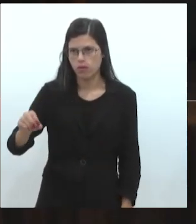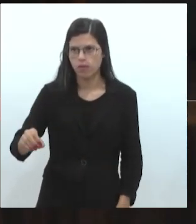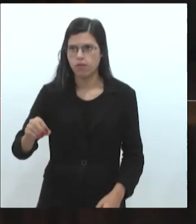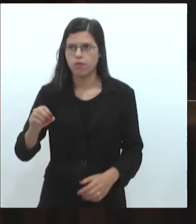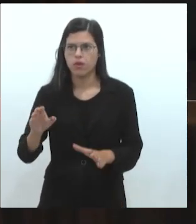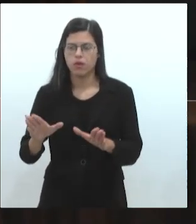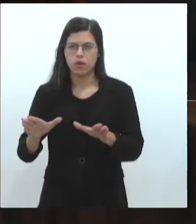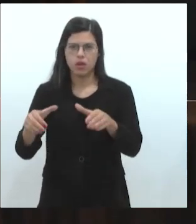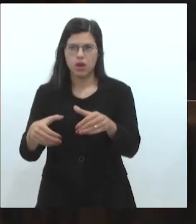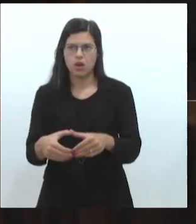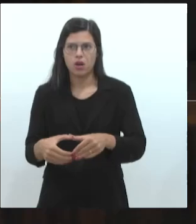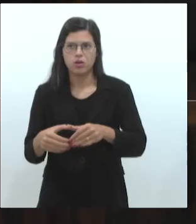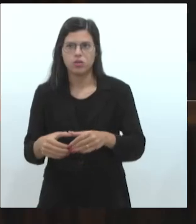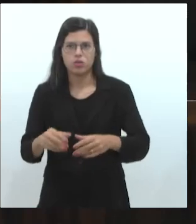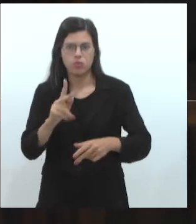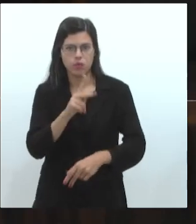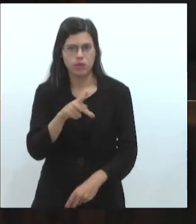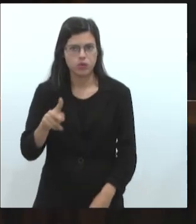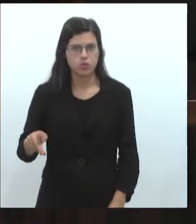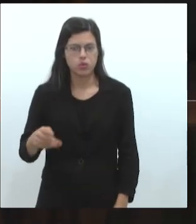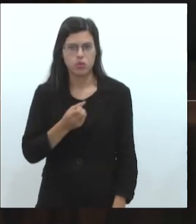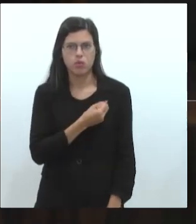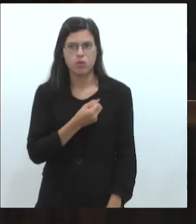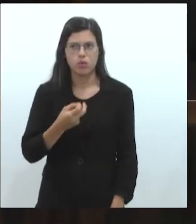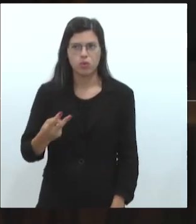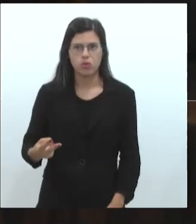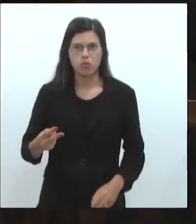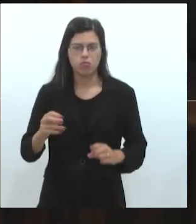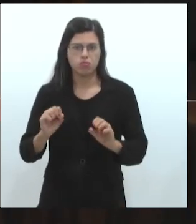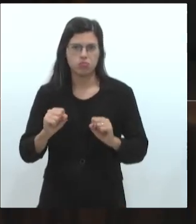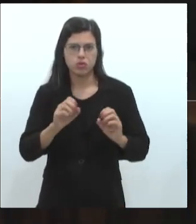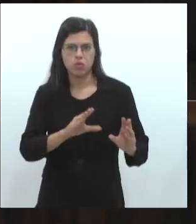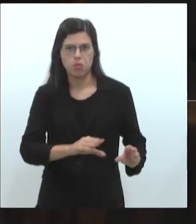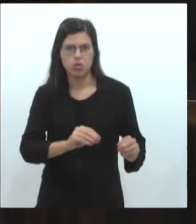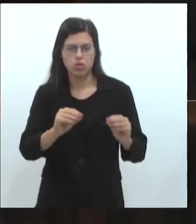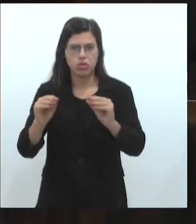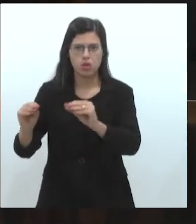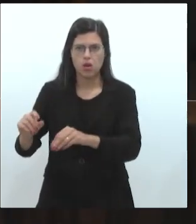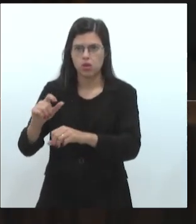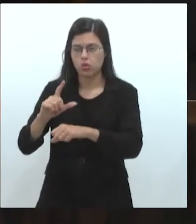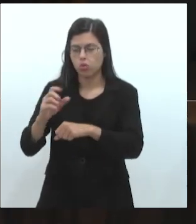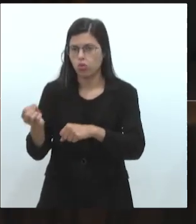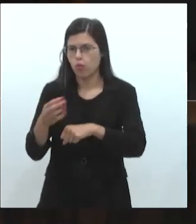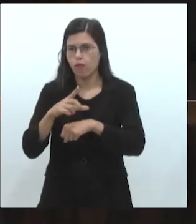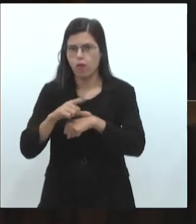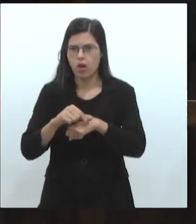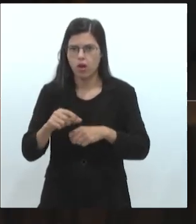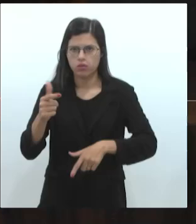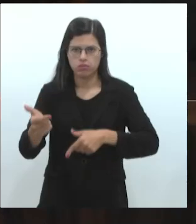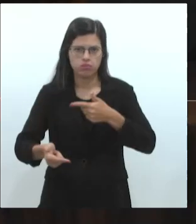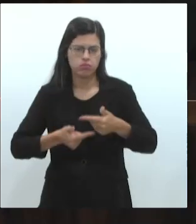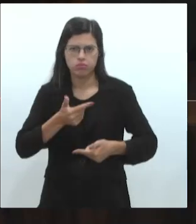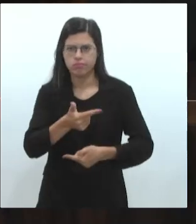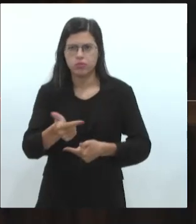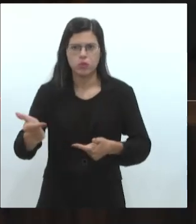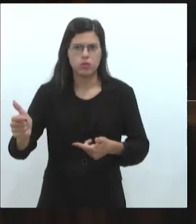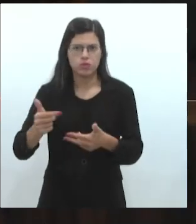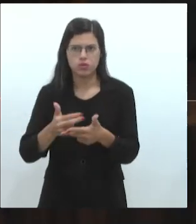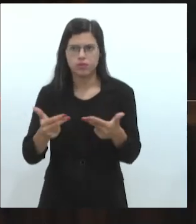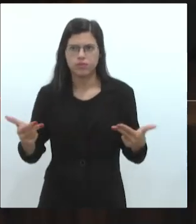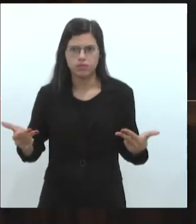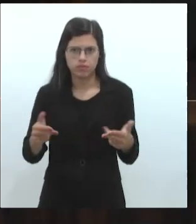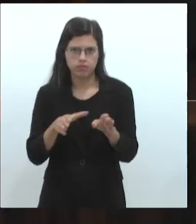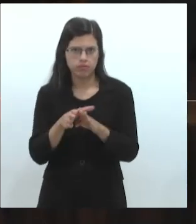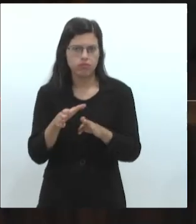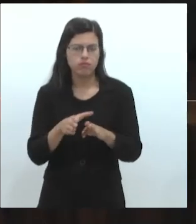docentes 2, contemplando a possibilidade de migração para uma nova jornada de trabalho, bem como outras providências